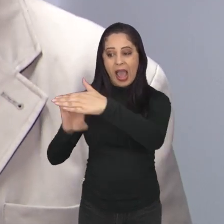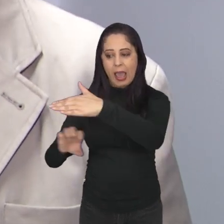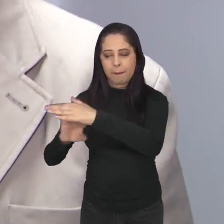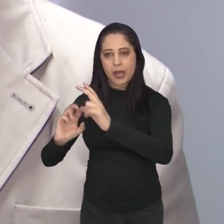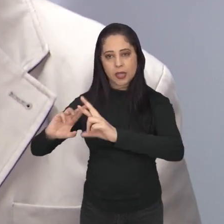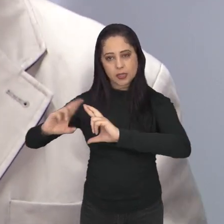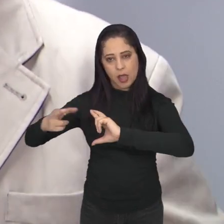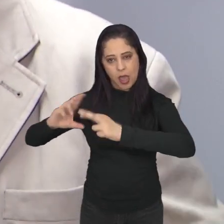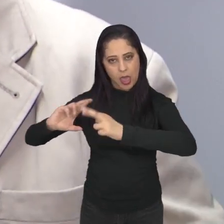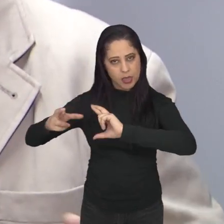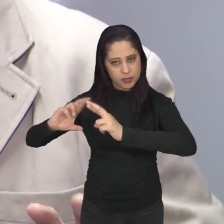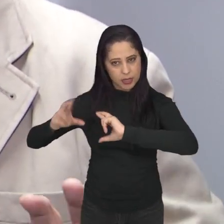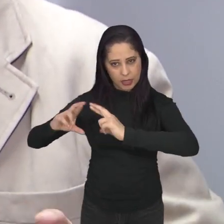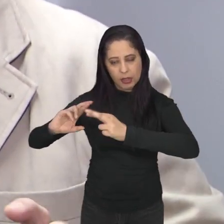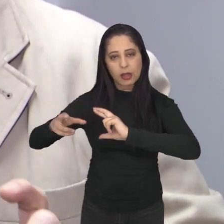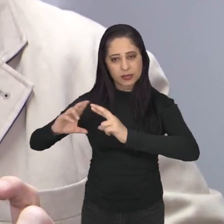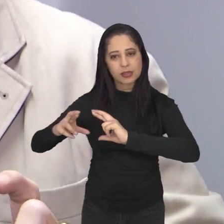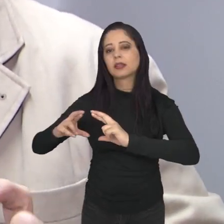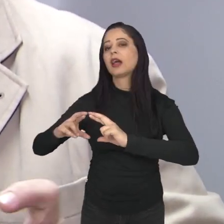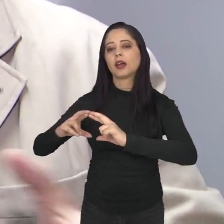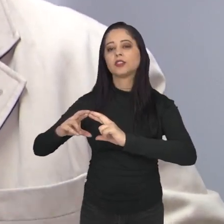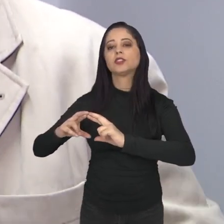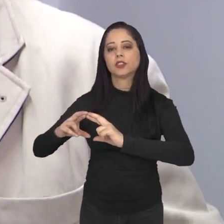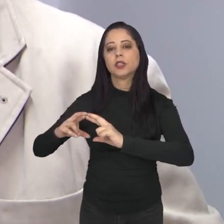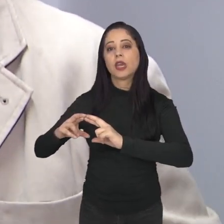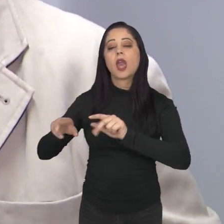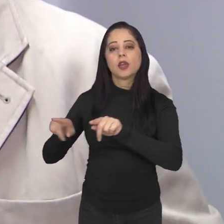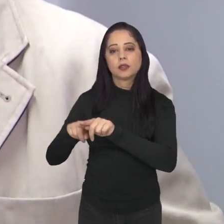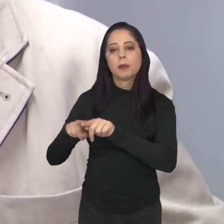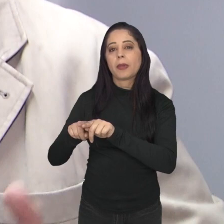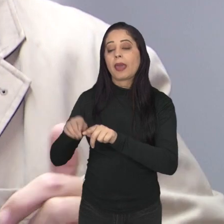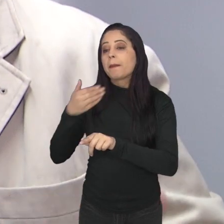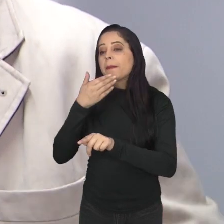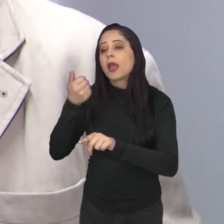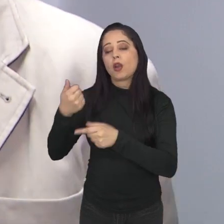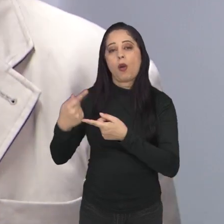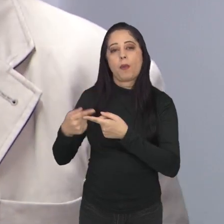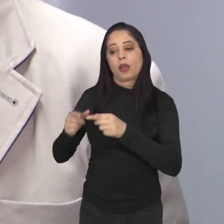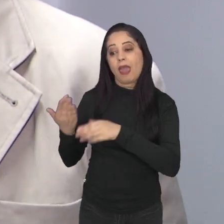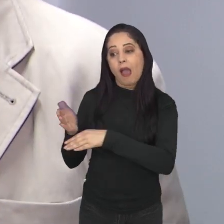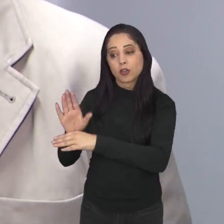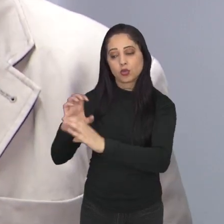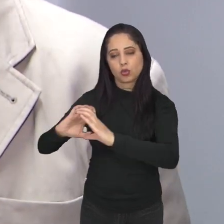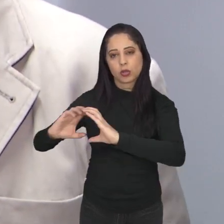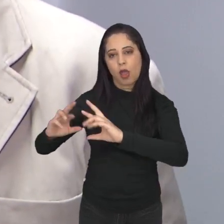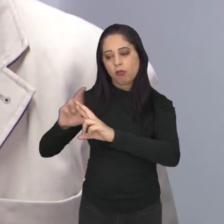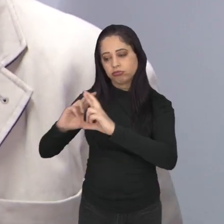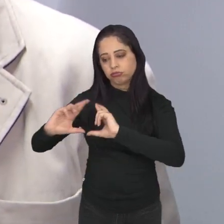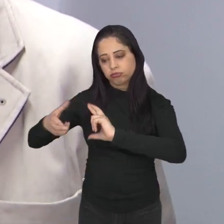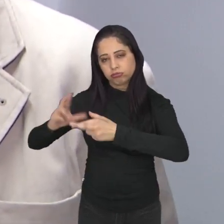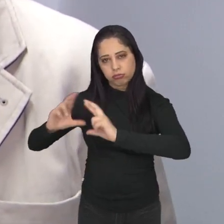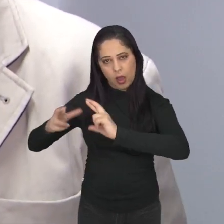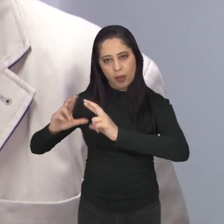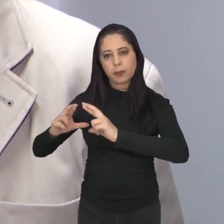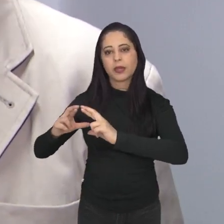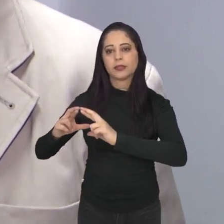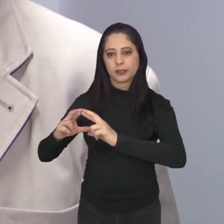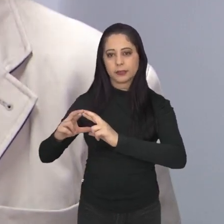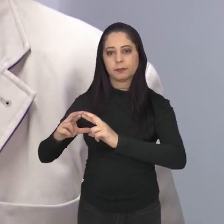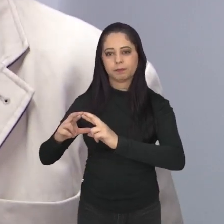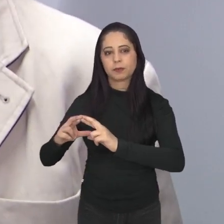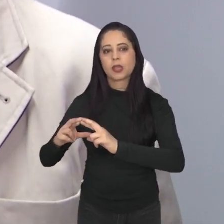quem recita né que tem um grupo muito grande estrangeiros dos Campos sempre é viável ter essa essa